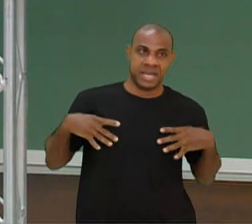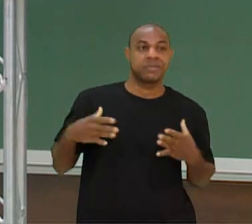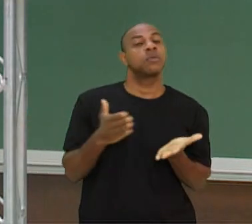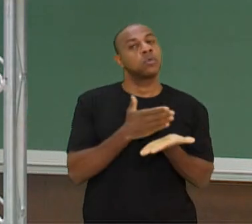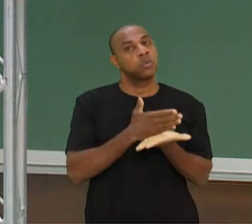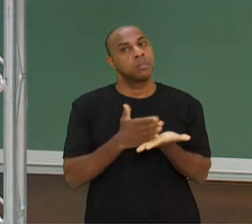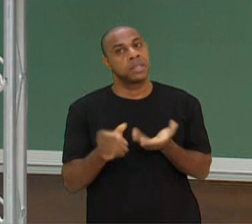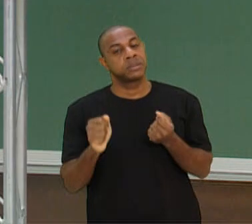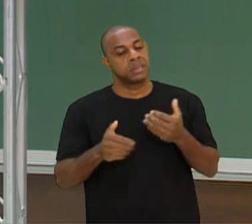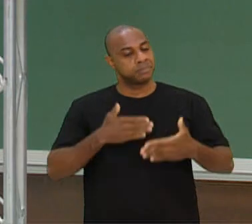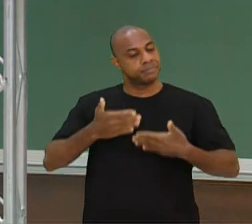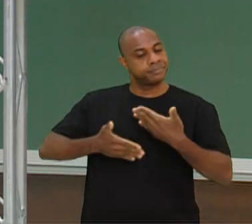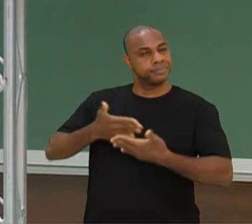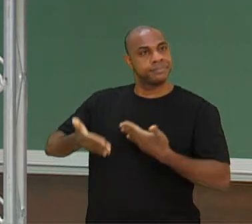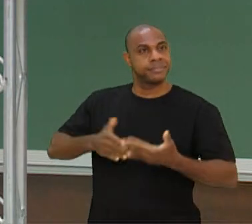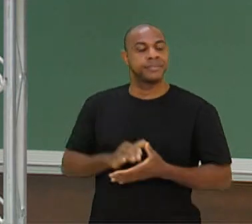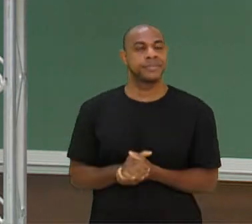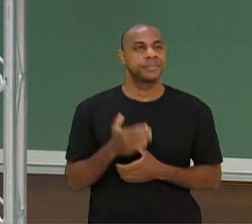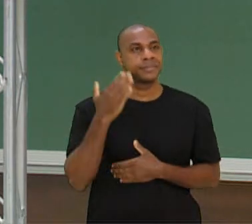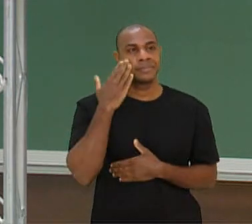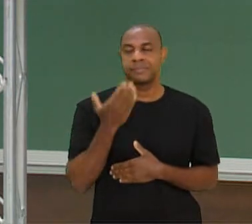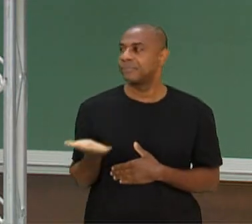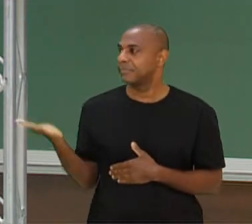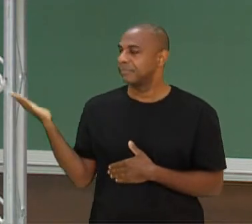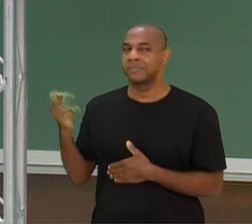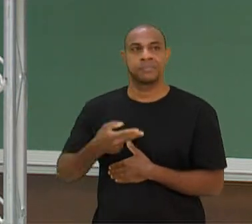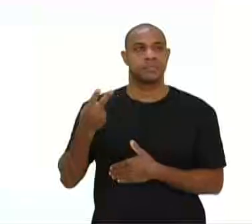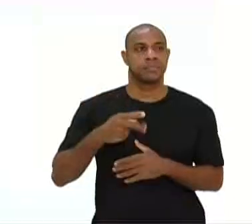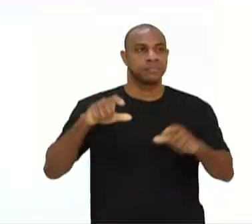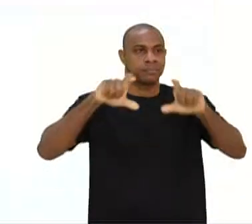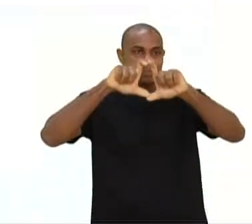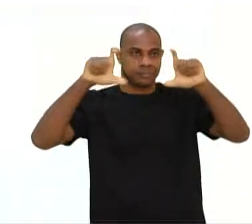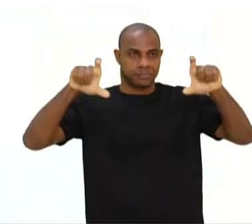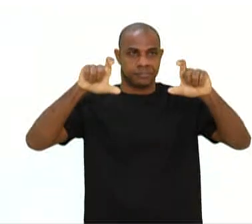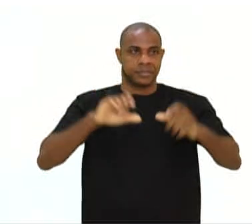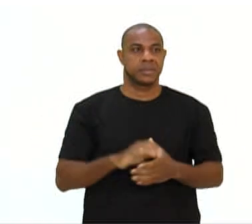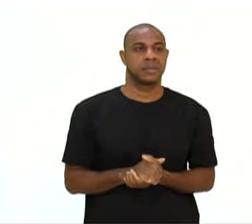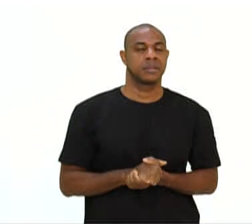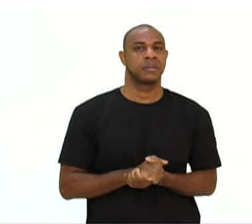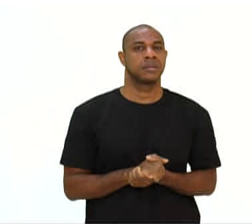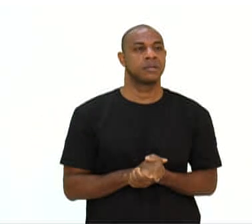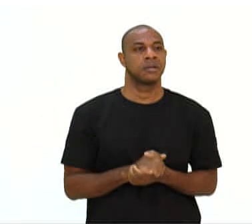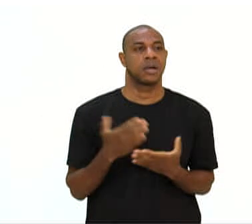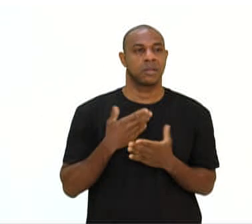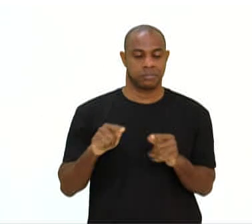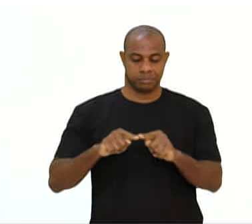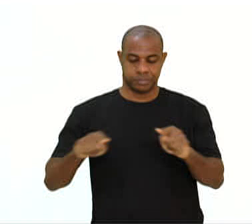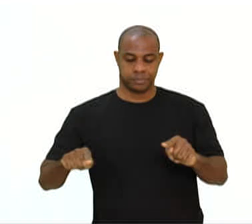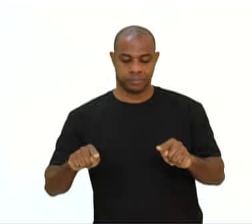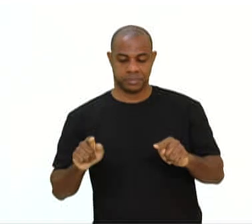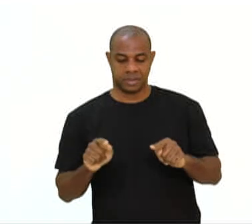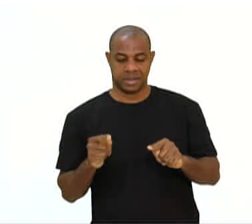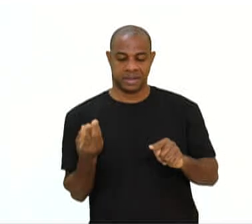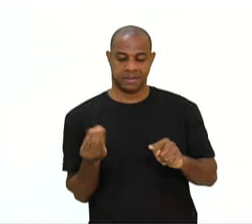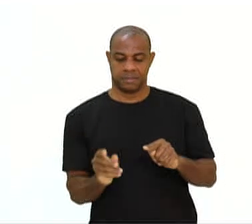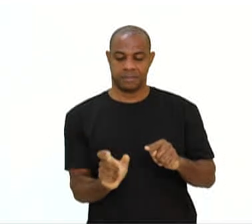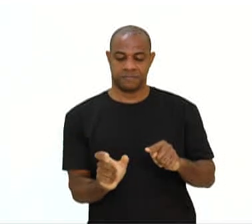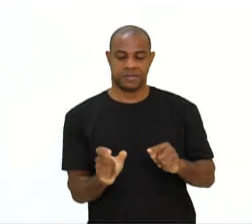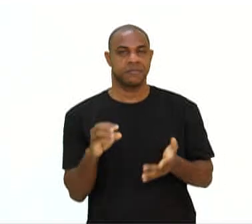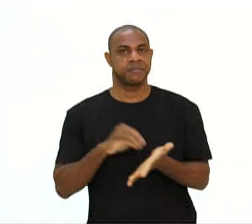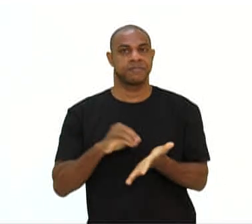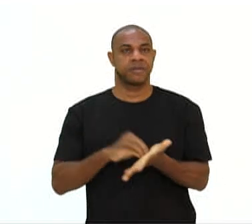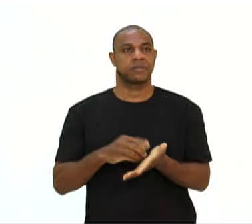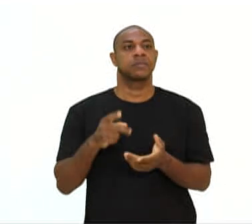processo. Complete the sentences according to the chart. Então, vamos completar a frase de acordo com o nosso